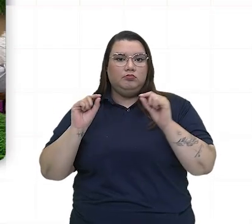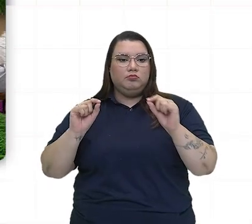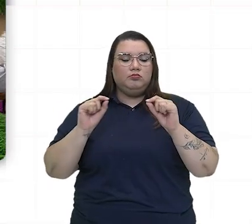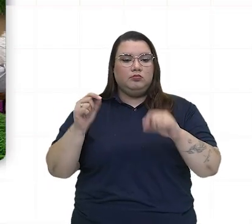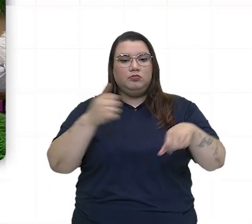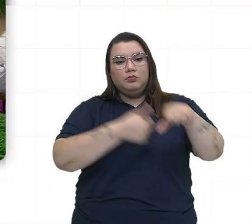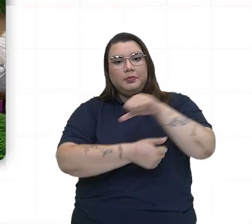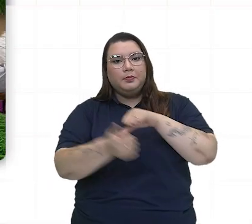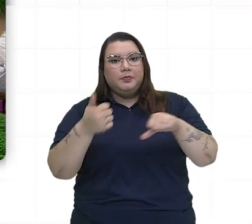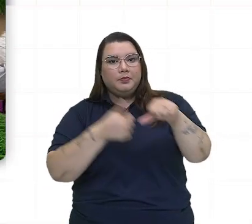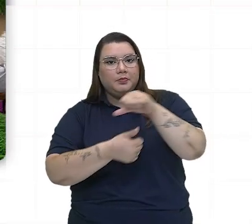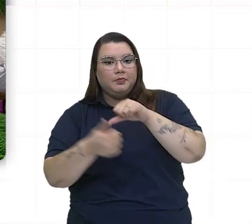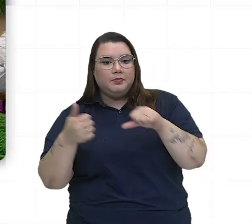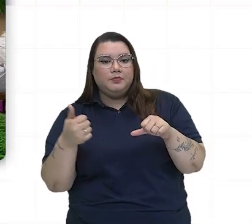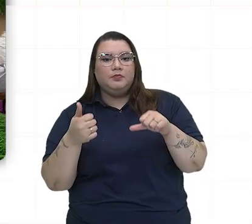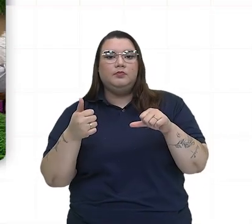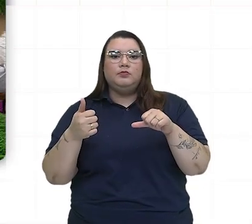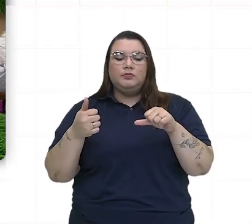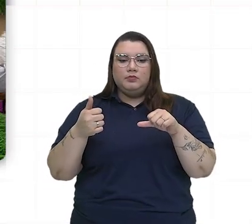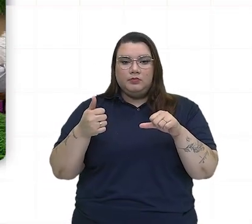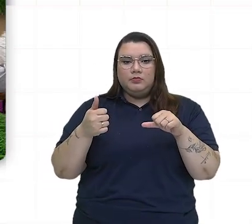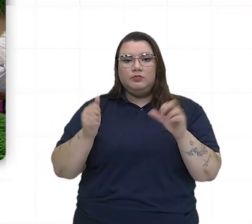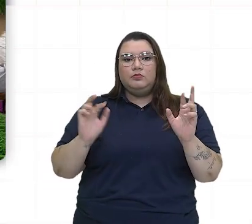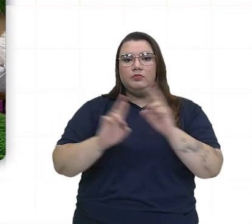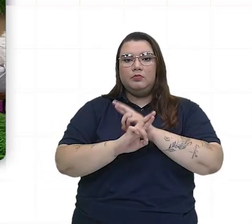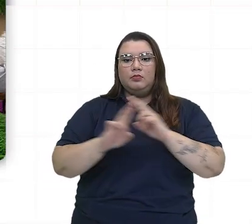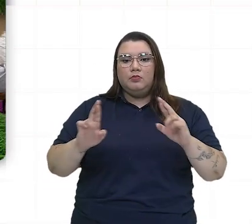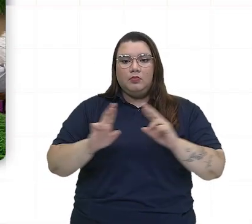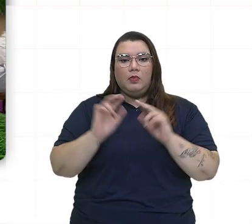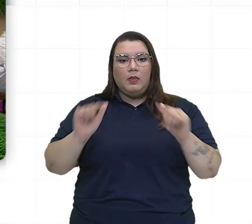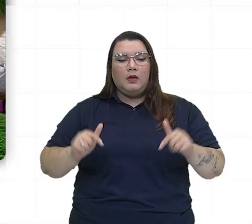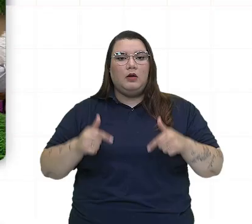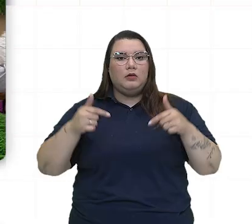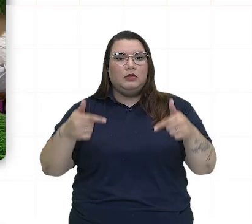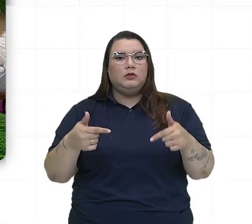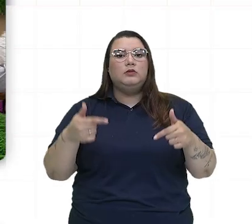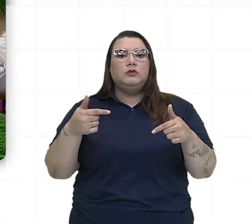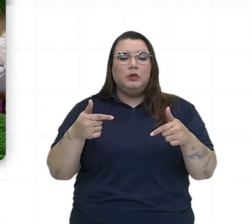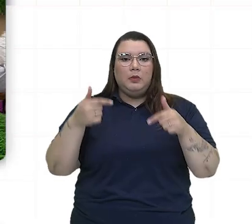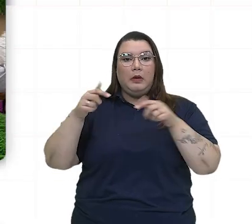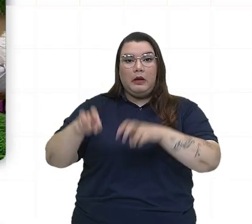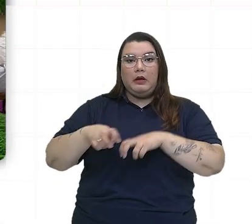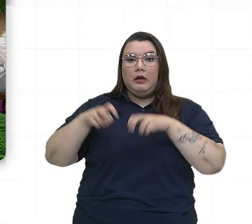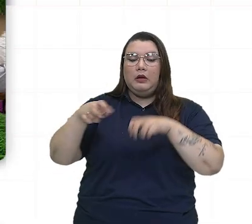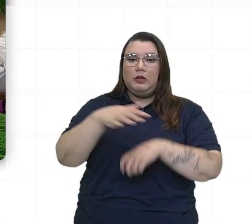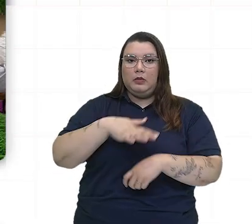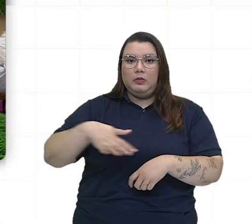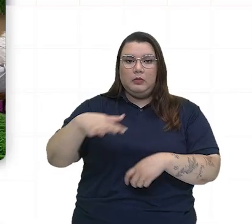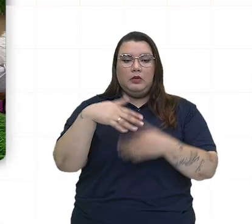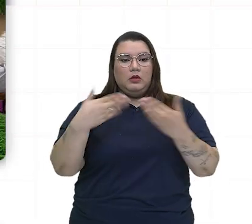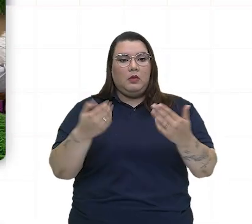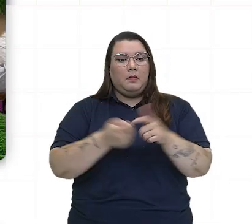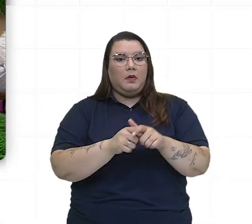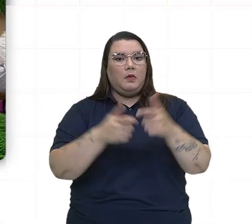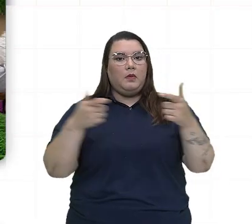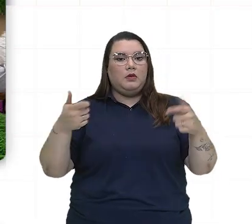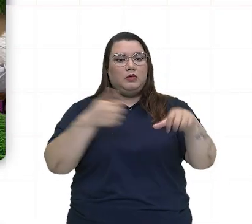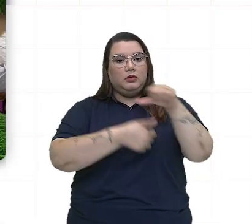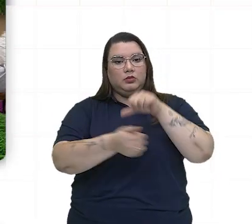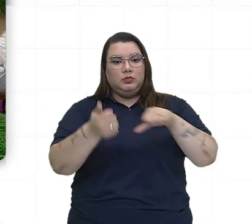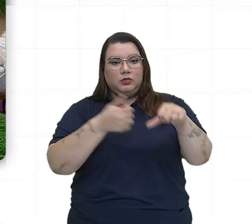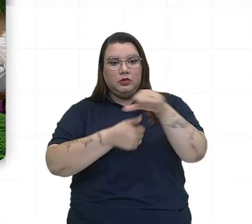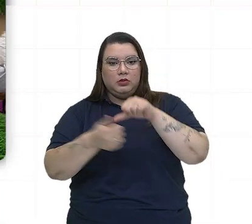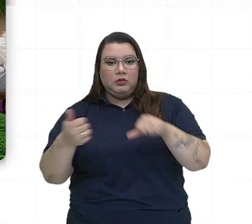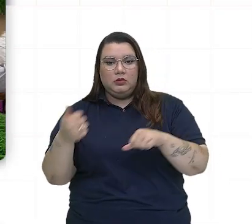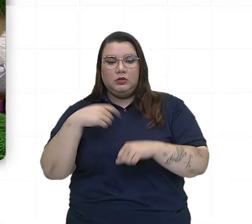de transformação, né, em relação às atividades agrícolas. Então, muitas